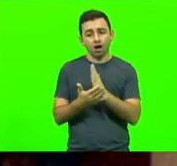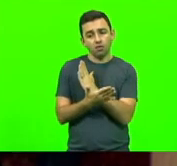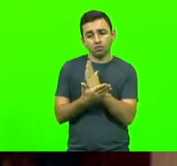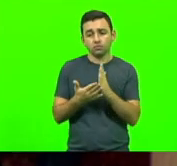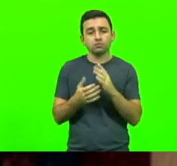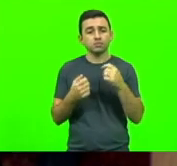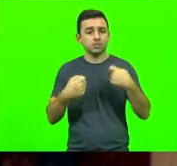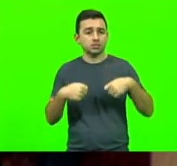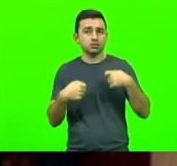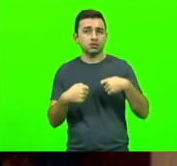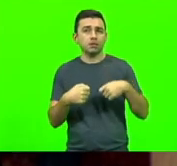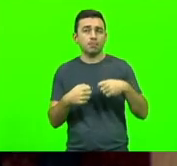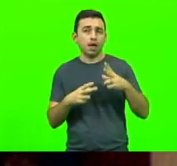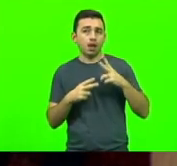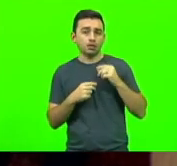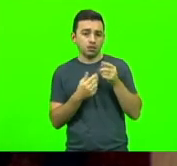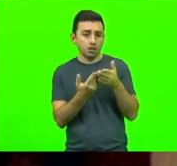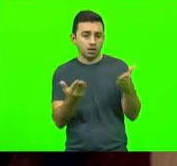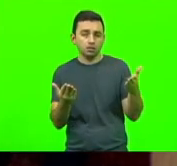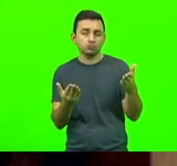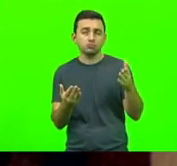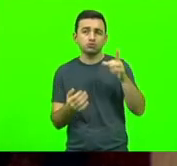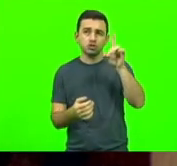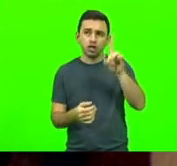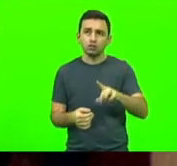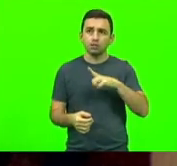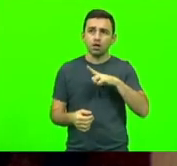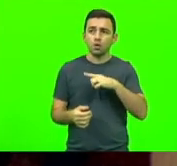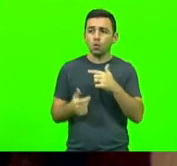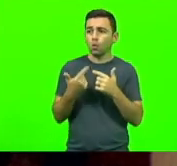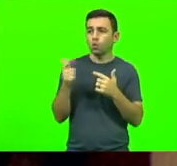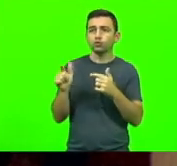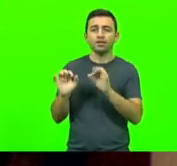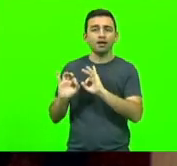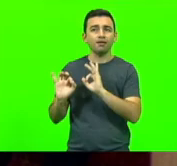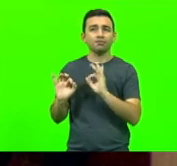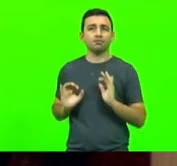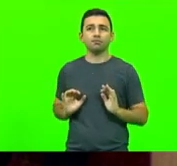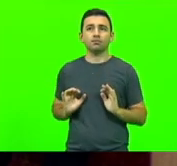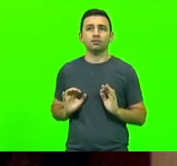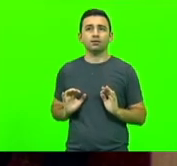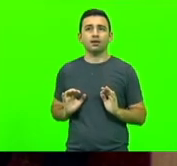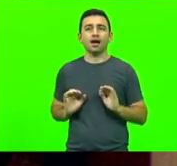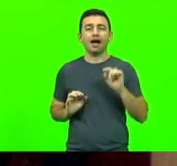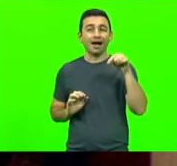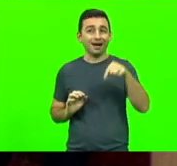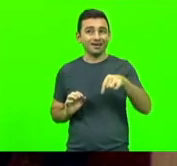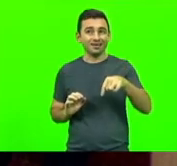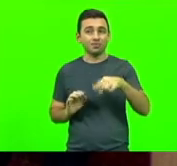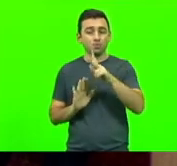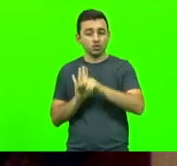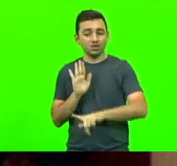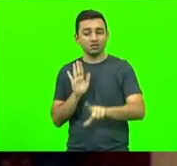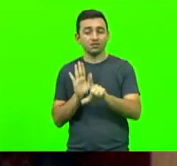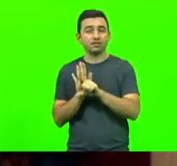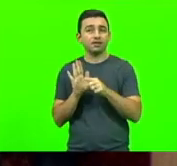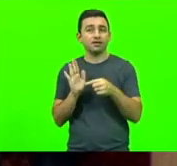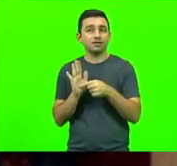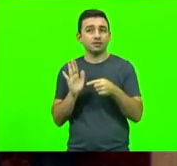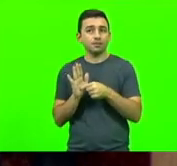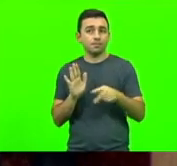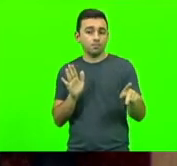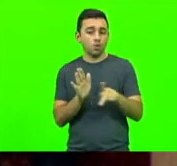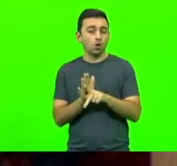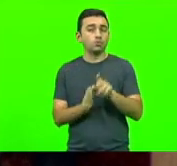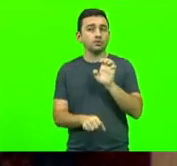direitos individuais respeitados e outros não. Volto a dizer, este não é um projeto de lei do Estado